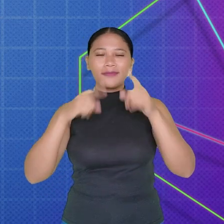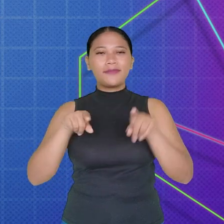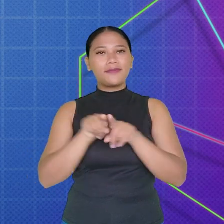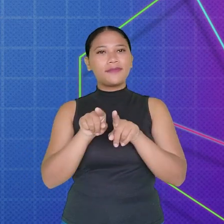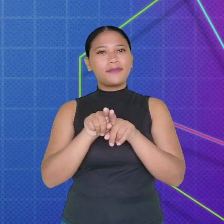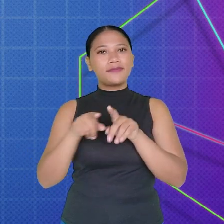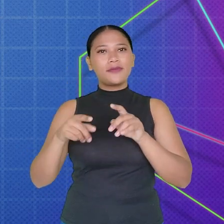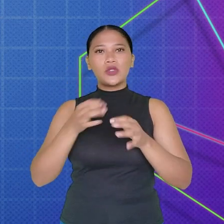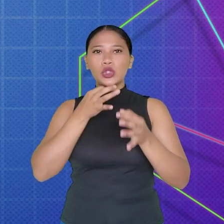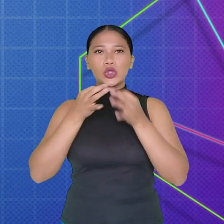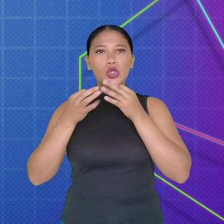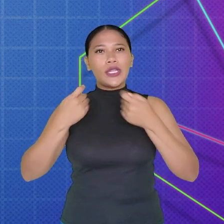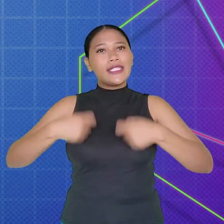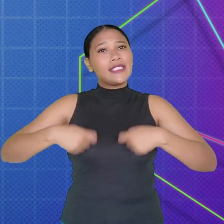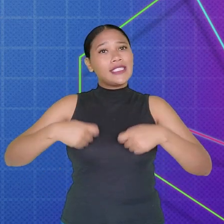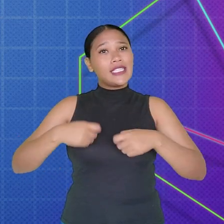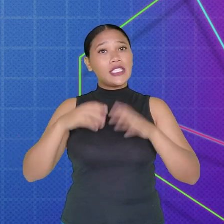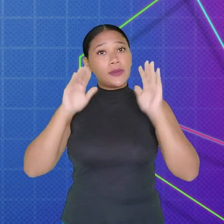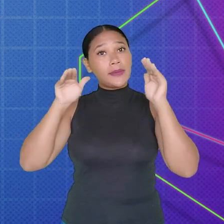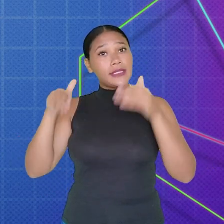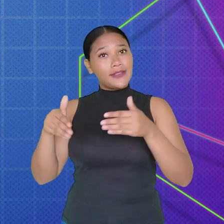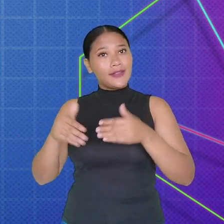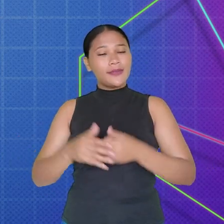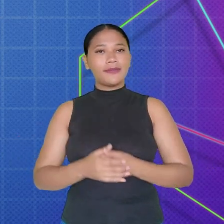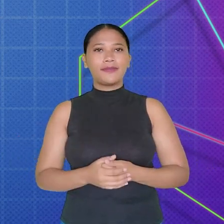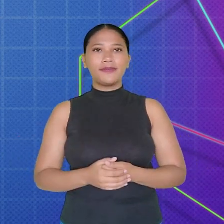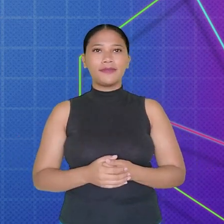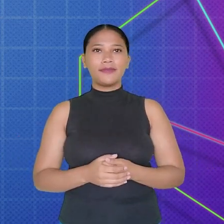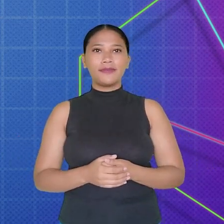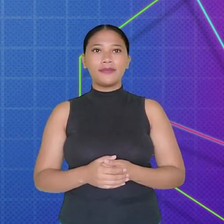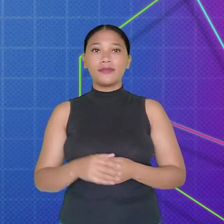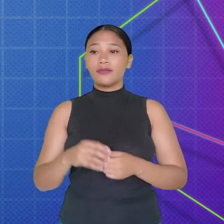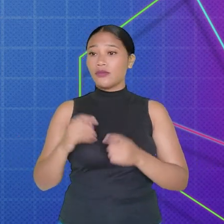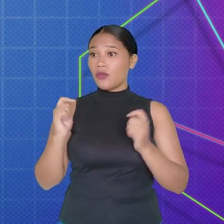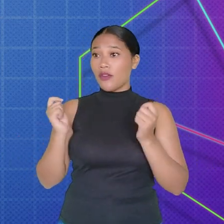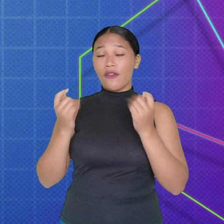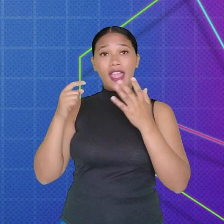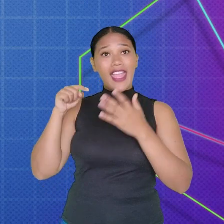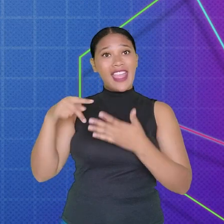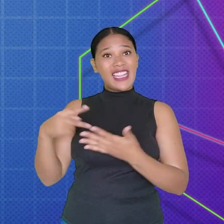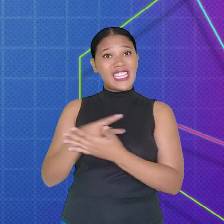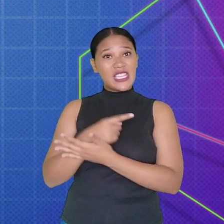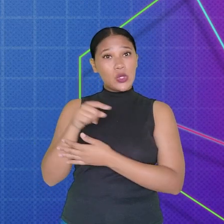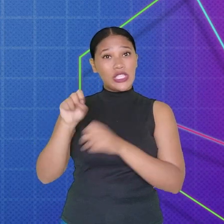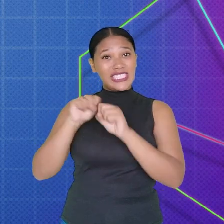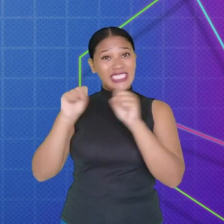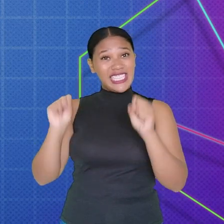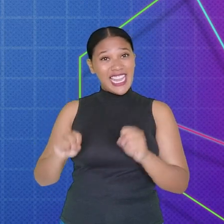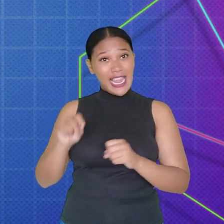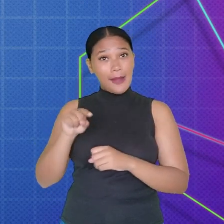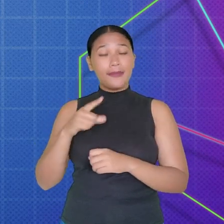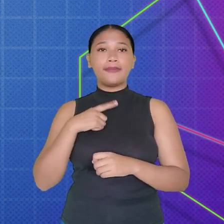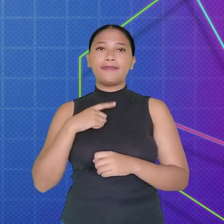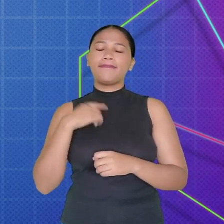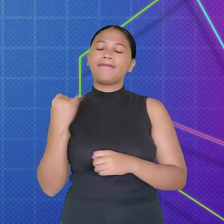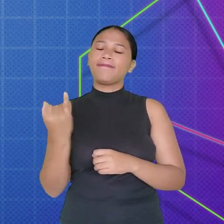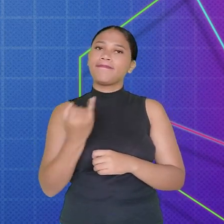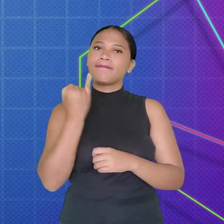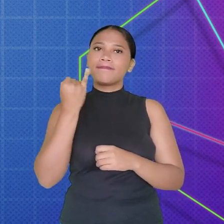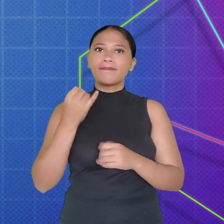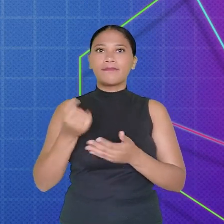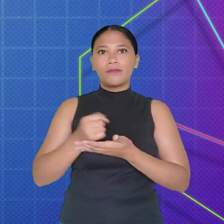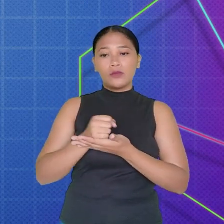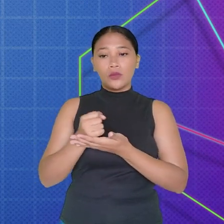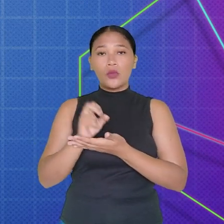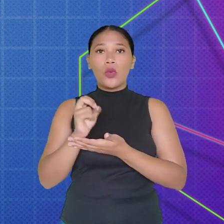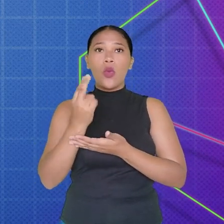personalizar efeitos sonoros para as suas necessidades específicas. O evento de sistema é uma ferramenta poderosa no Construct para tornar o